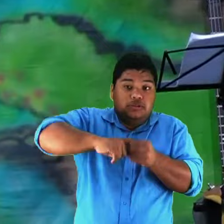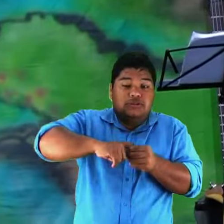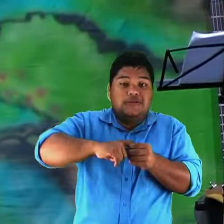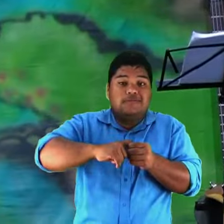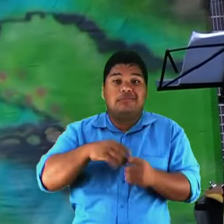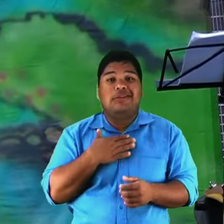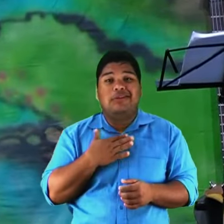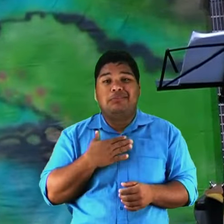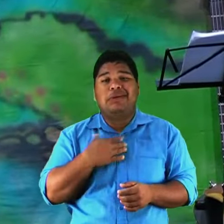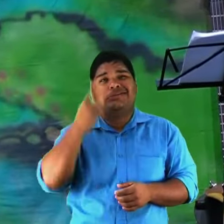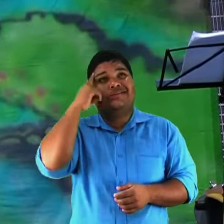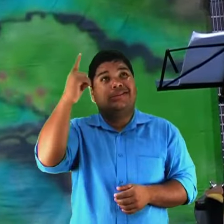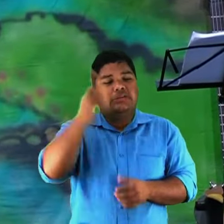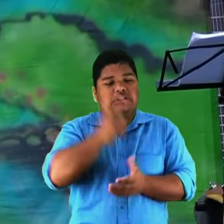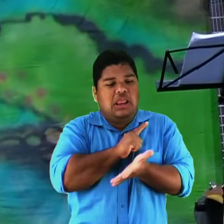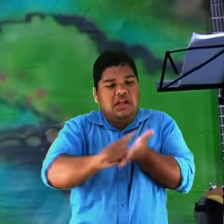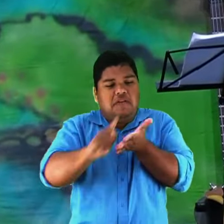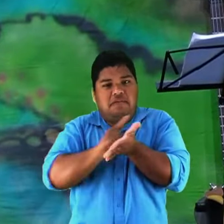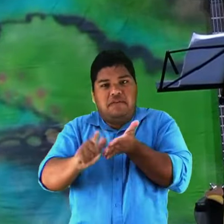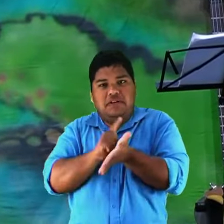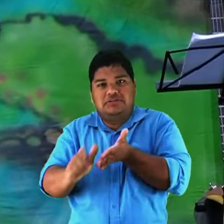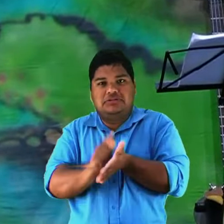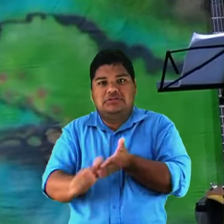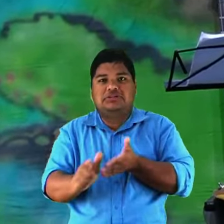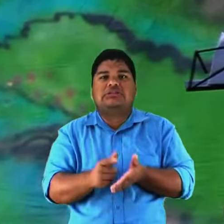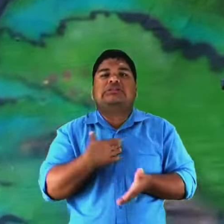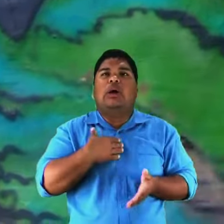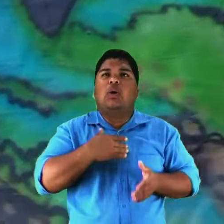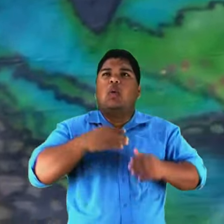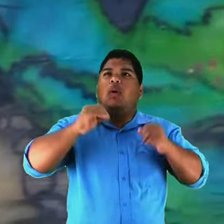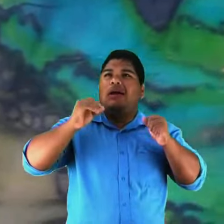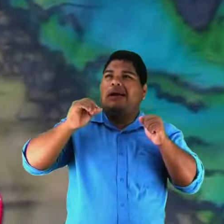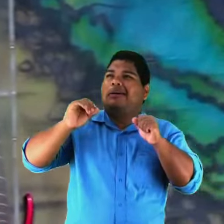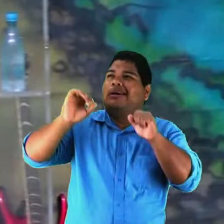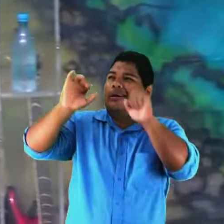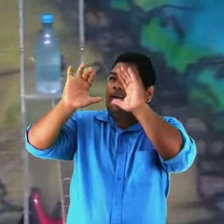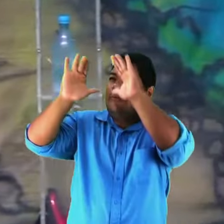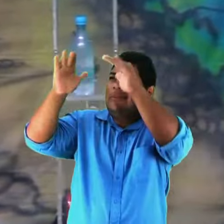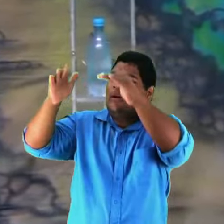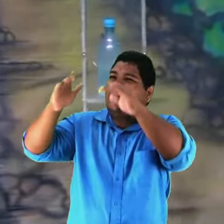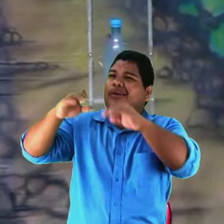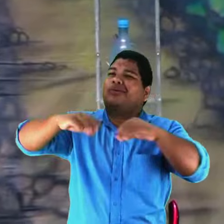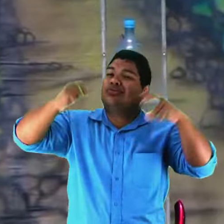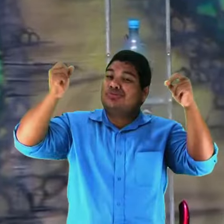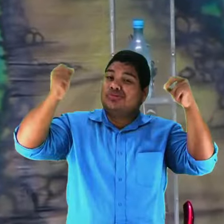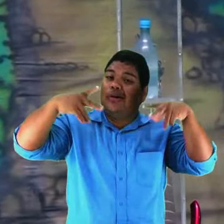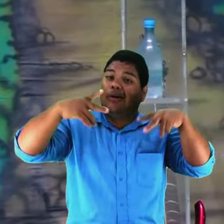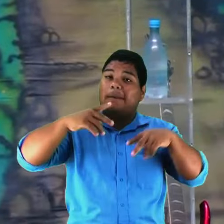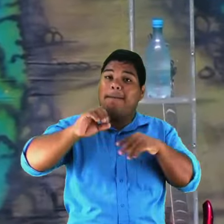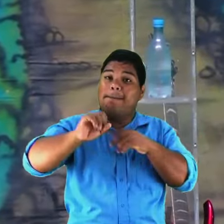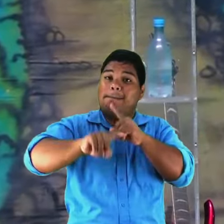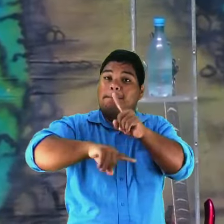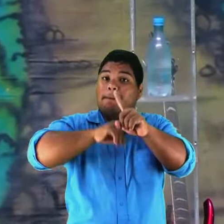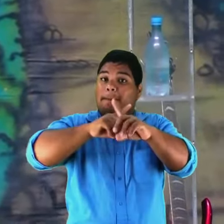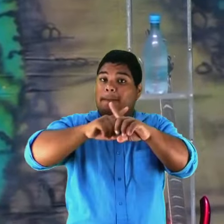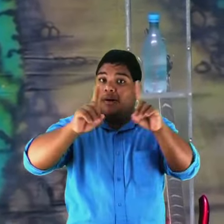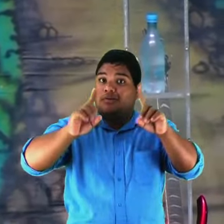tinha lavado a barraca, tinha colocado para secar, estava tudo perfeito. Mas no ano